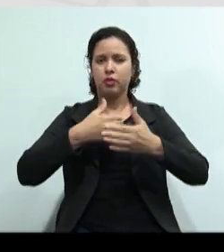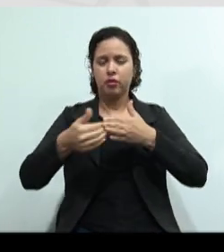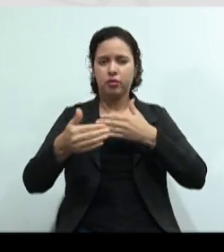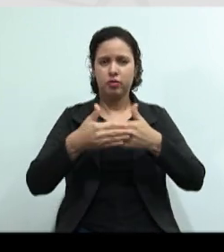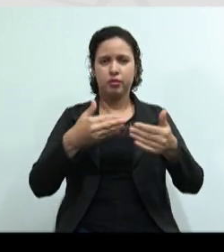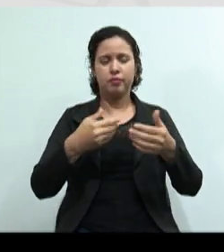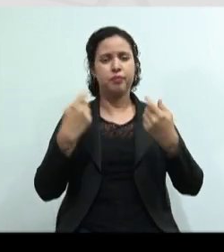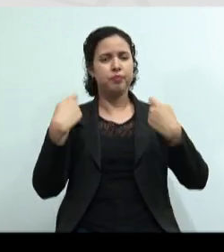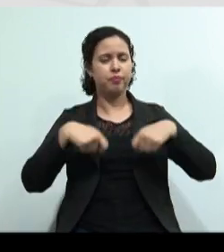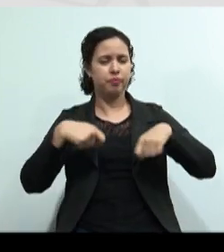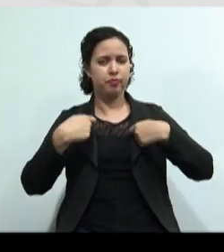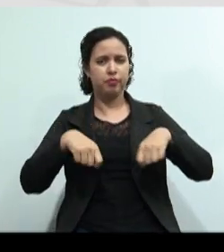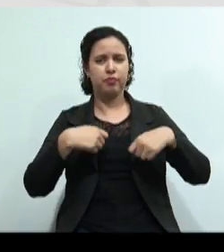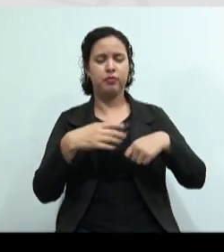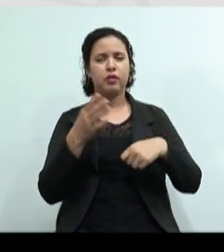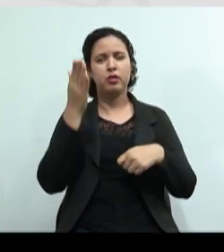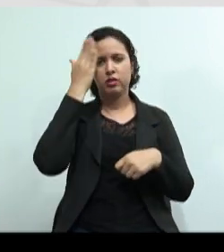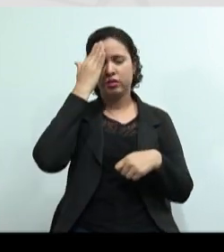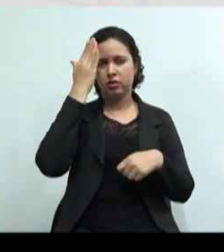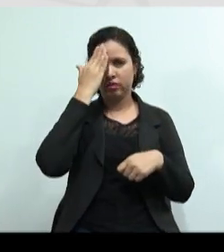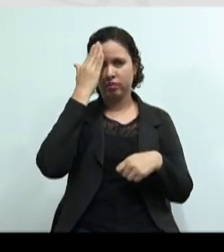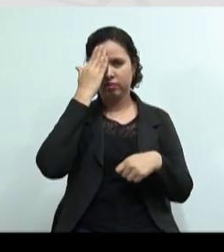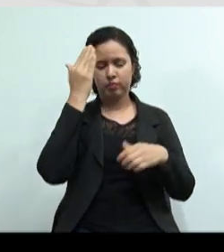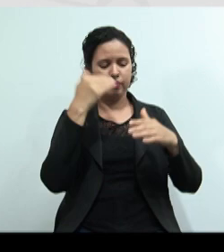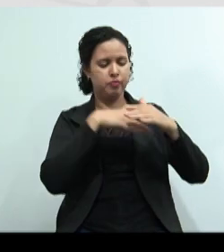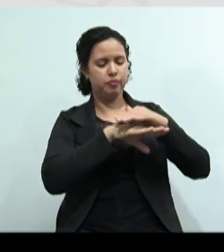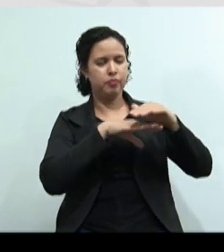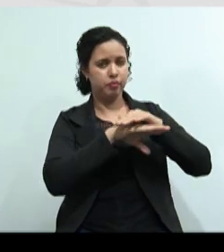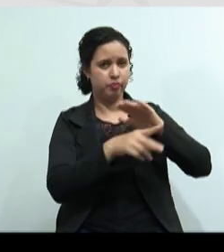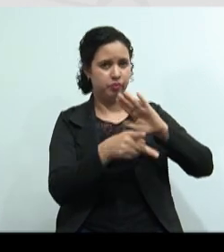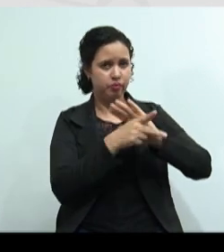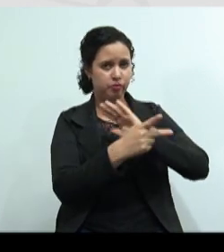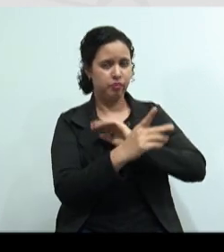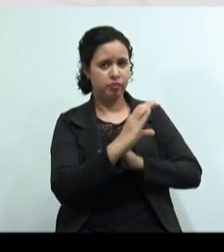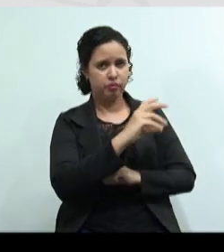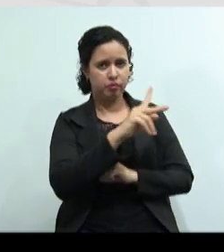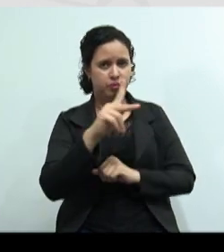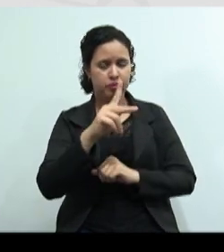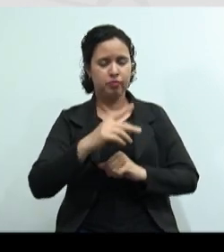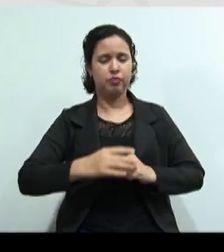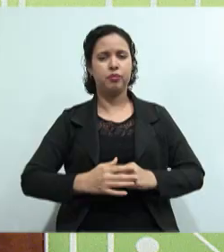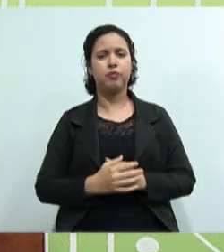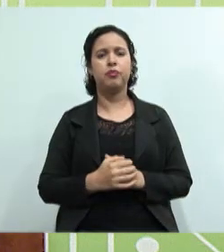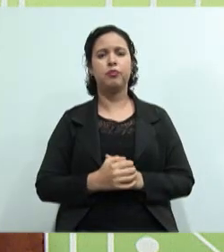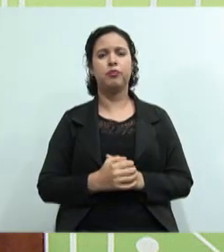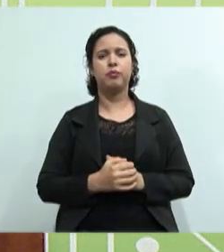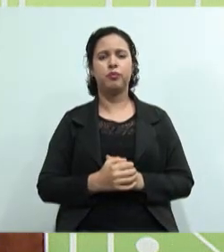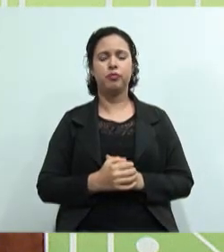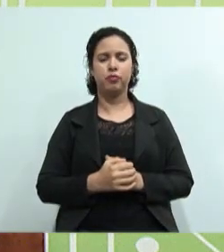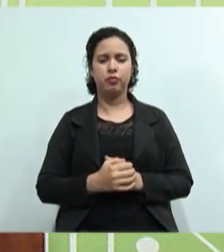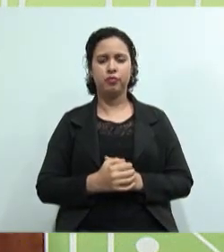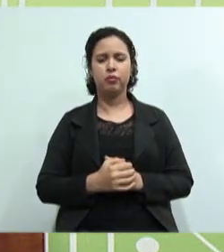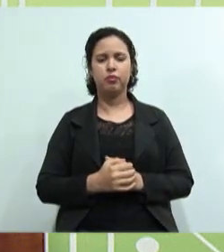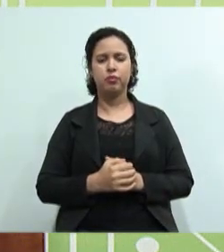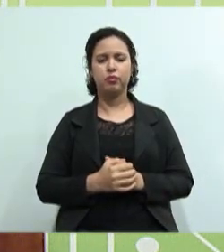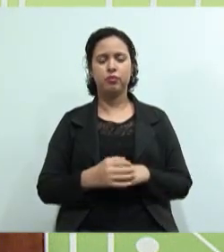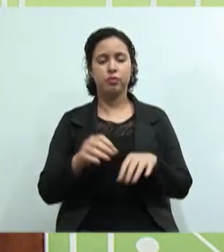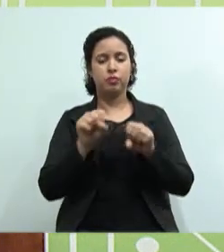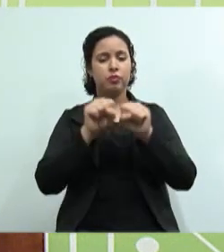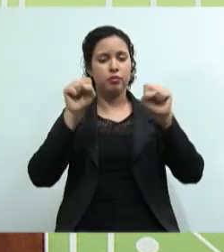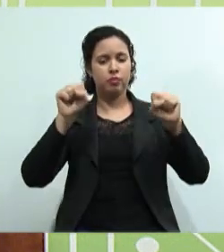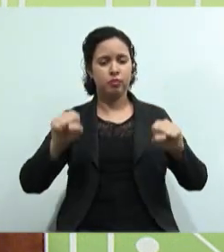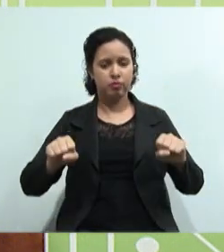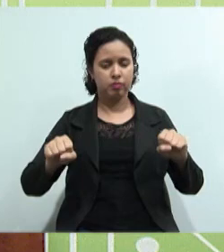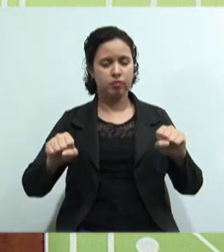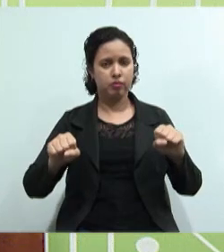valor dos estoques da cooperativa. Ou seja, então esse sistema aqui comigo, alunos, o sistema de inventário permanente, como é que